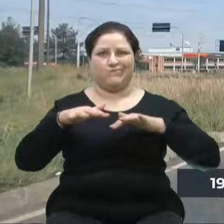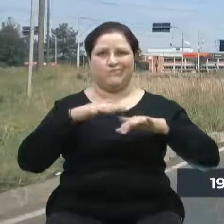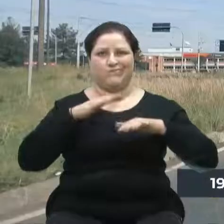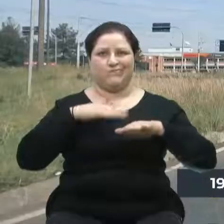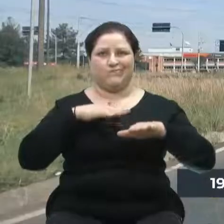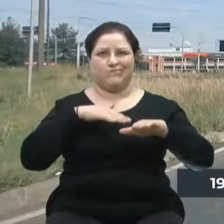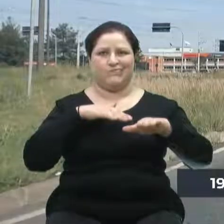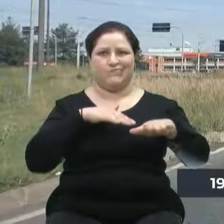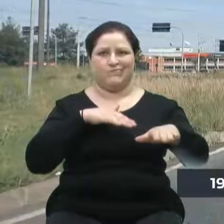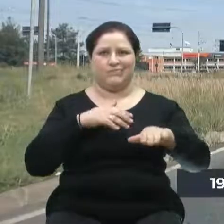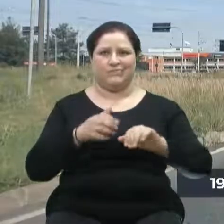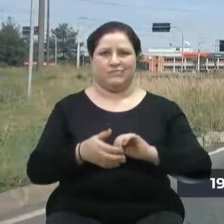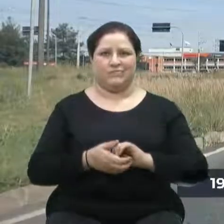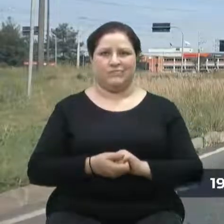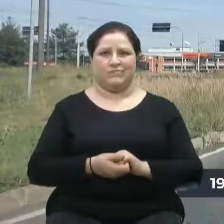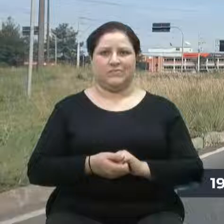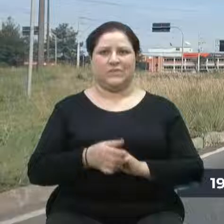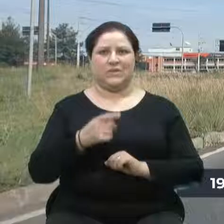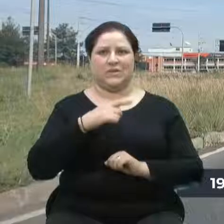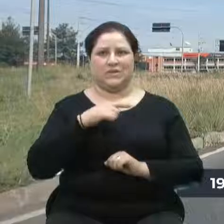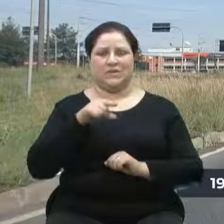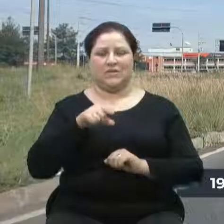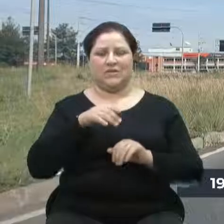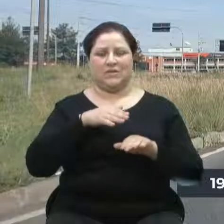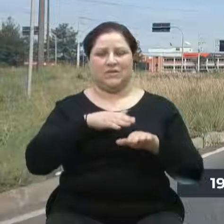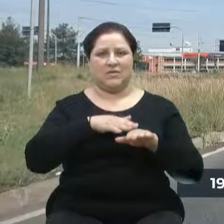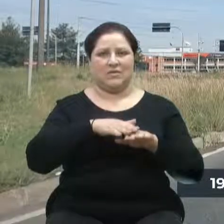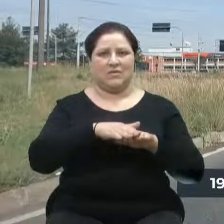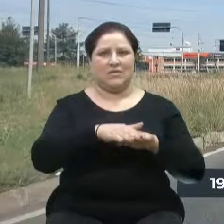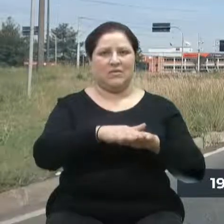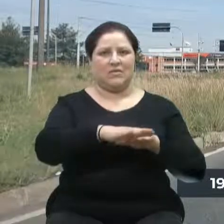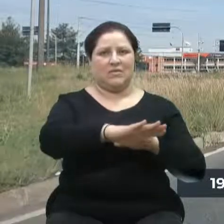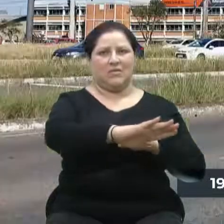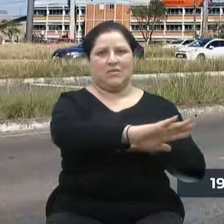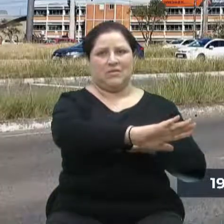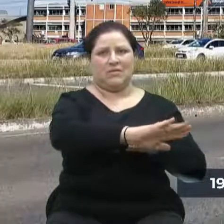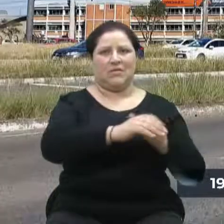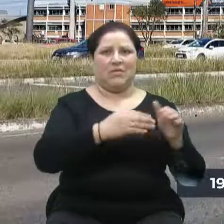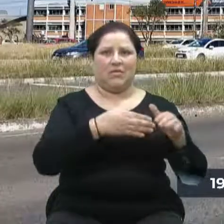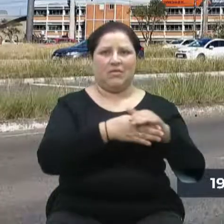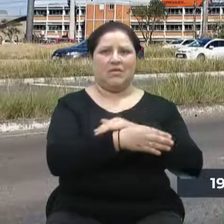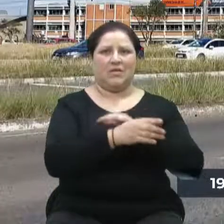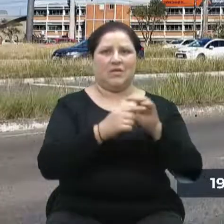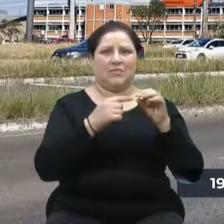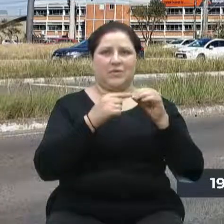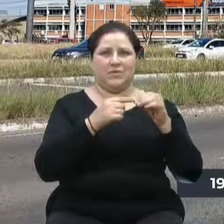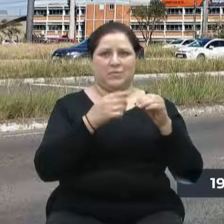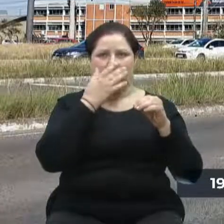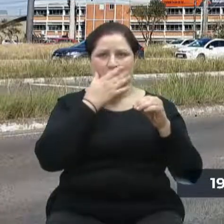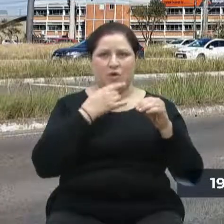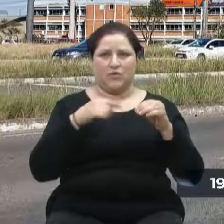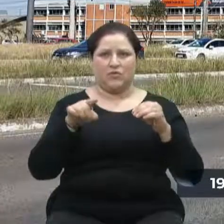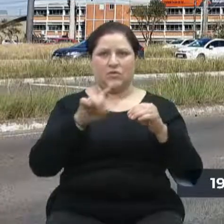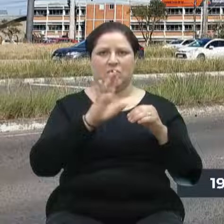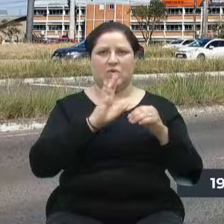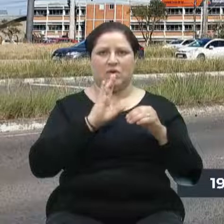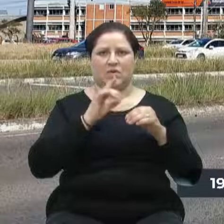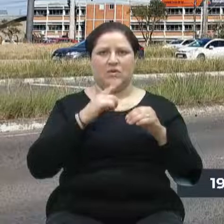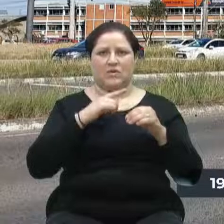pública. Nós temos esse aqui, o acesso principal, que vocês acho que devem conhecer. Então, aqui é a RS, em